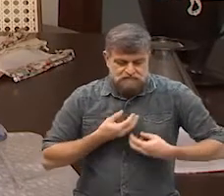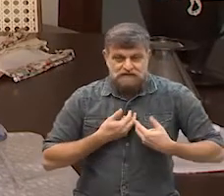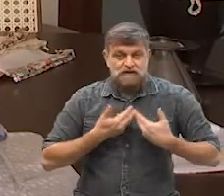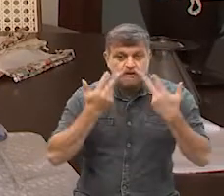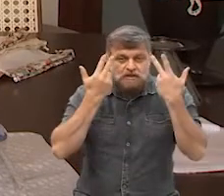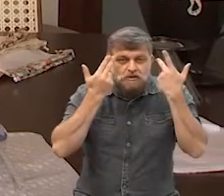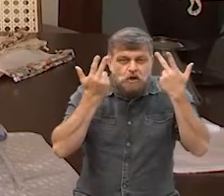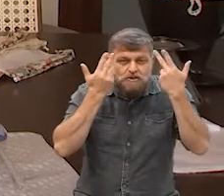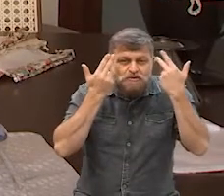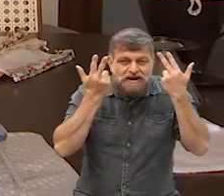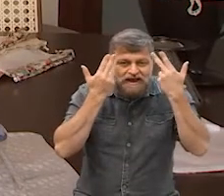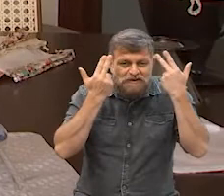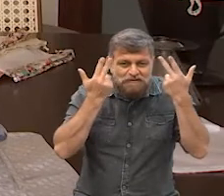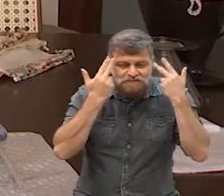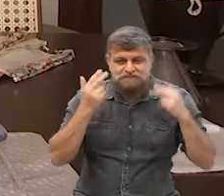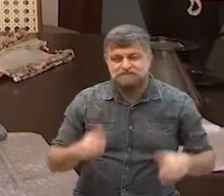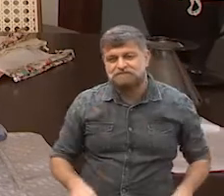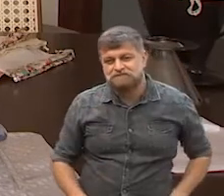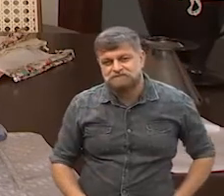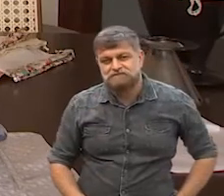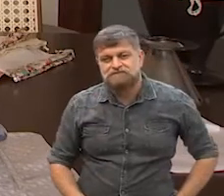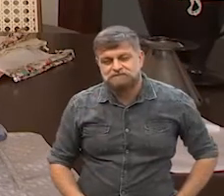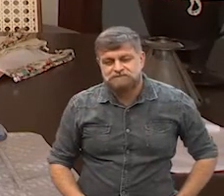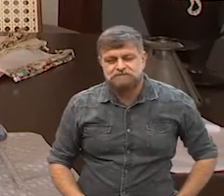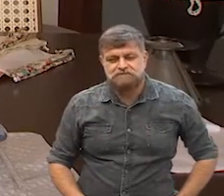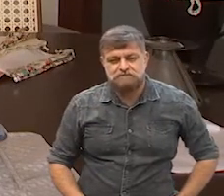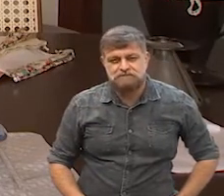natural. A maior